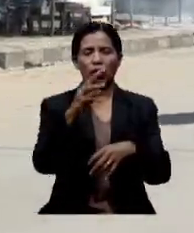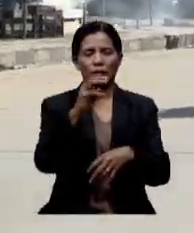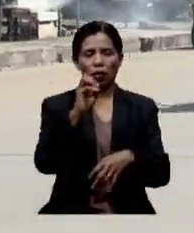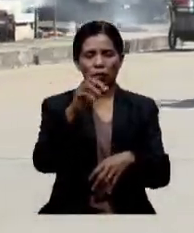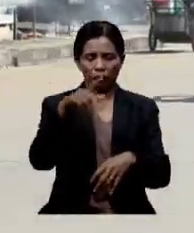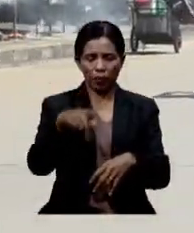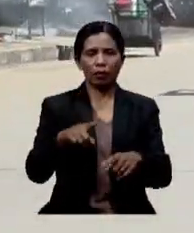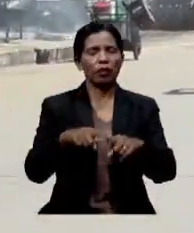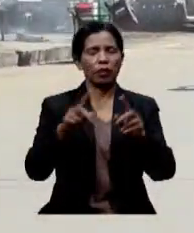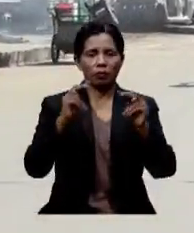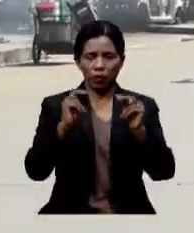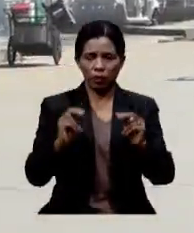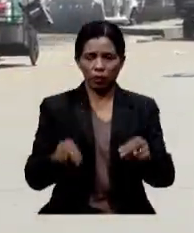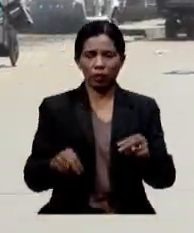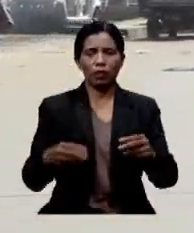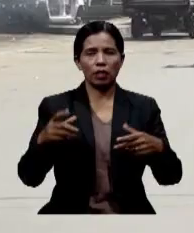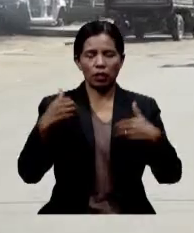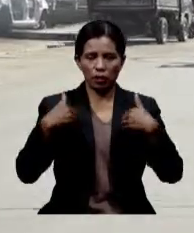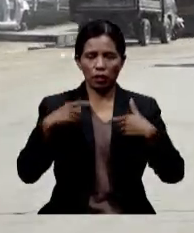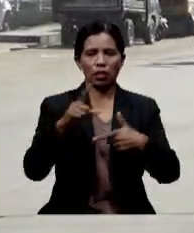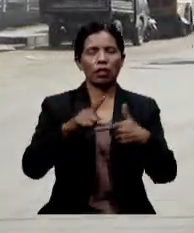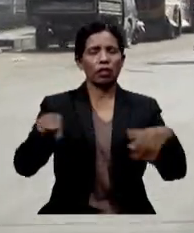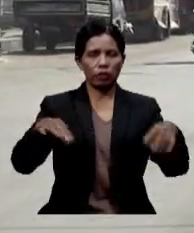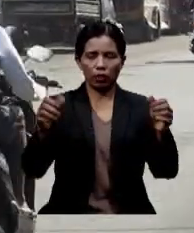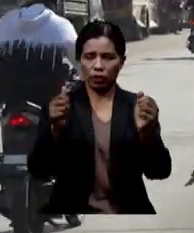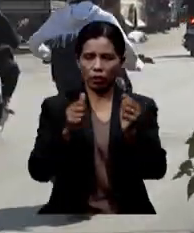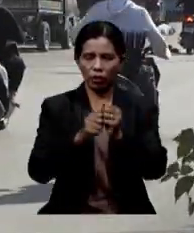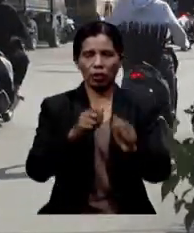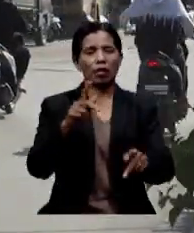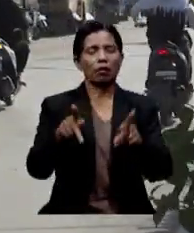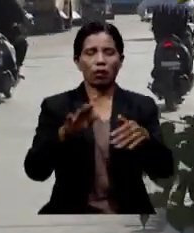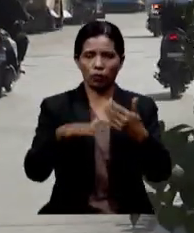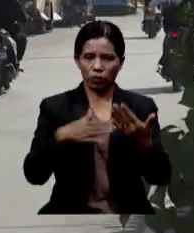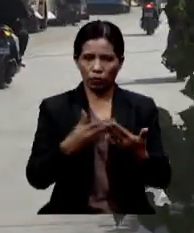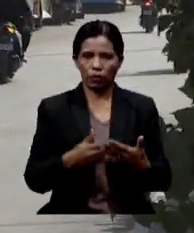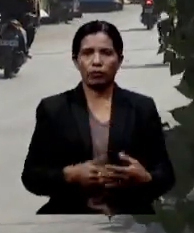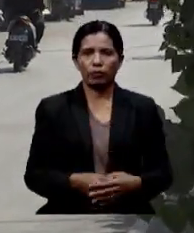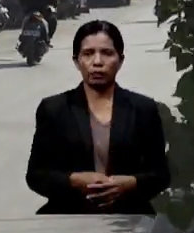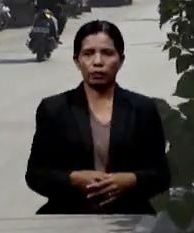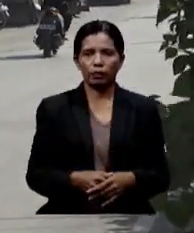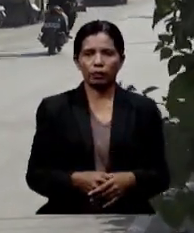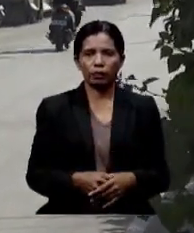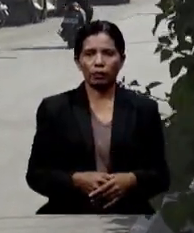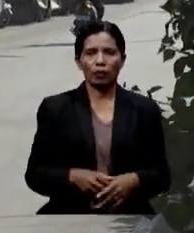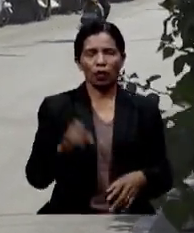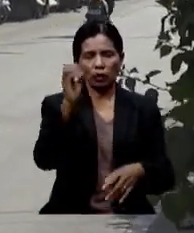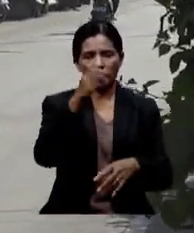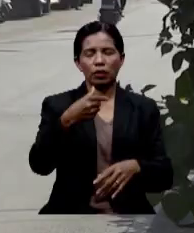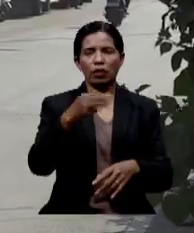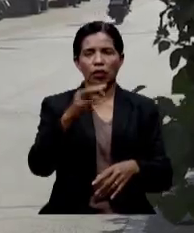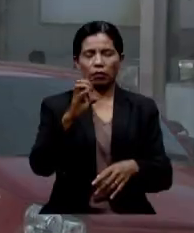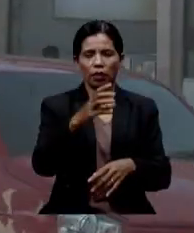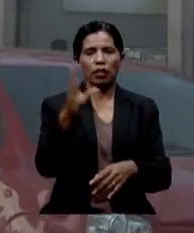nian, mebe precisa e a linha coordenação entre parte relevante sira selo. Observação de men e